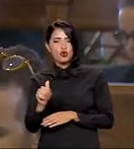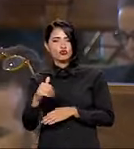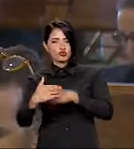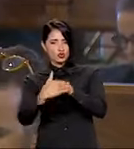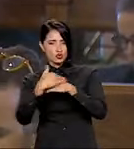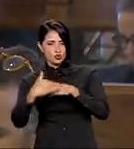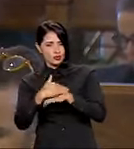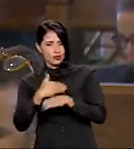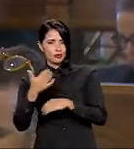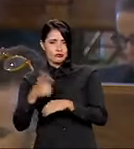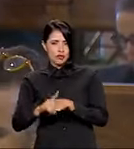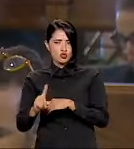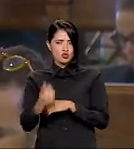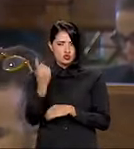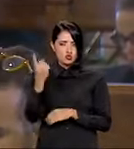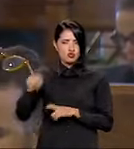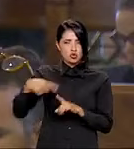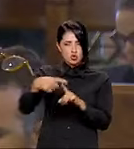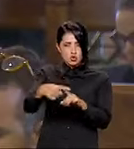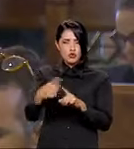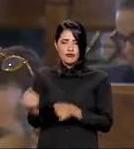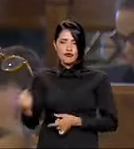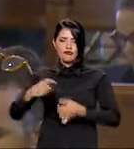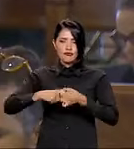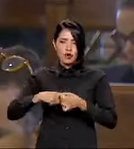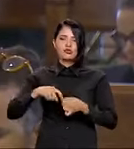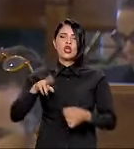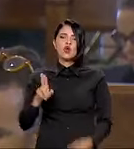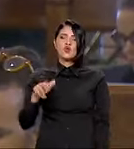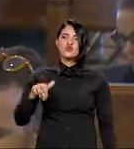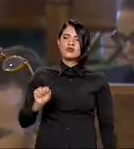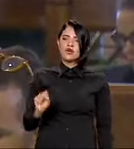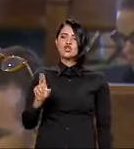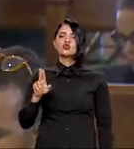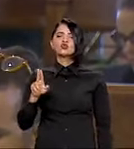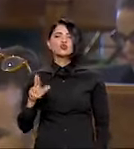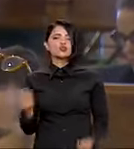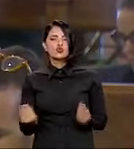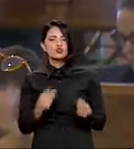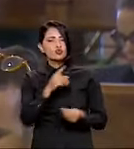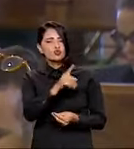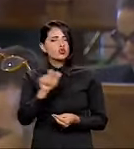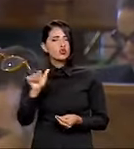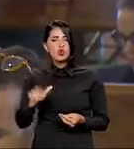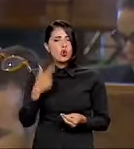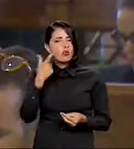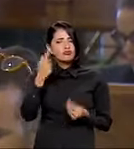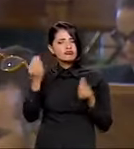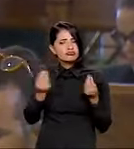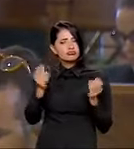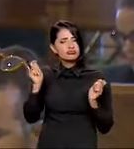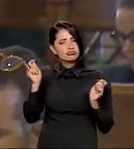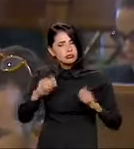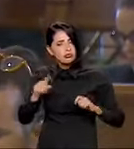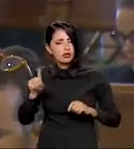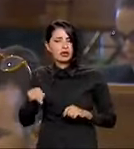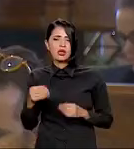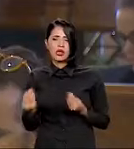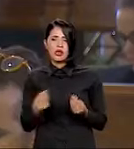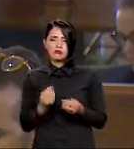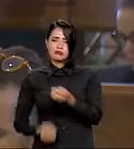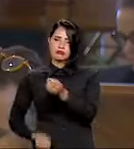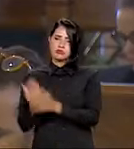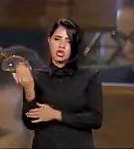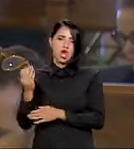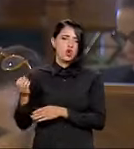né, de uma retomada da Unasul. Eu queria saber como é que o senhor vê isso, se é possível se